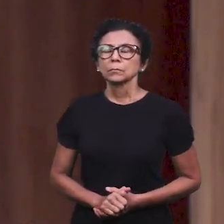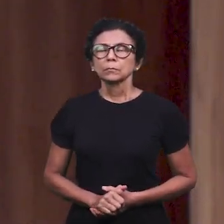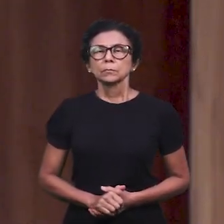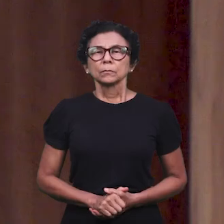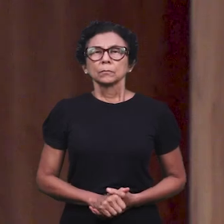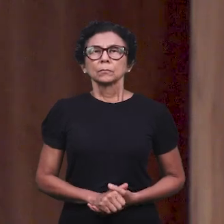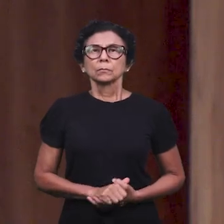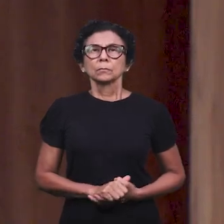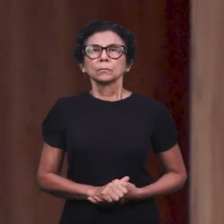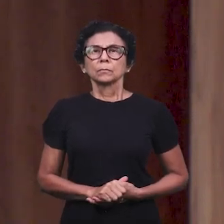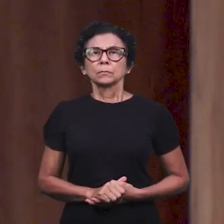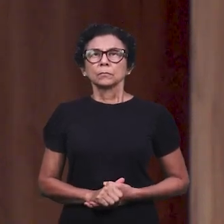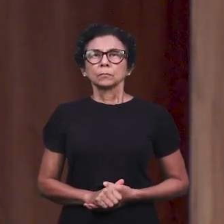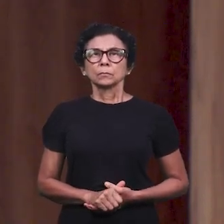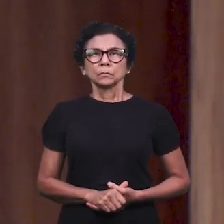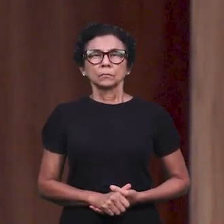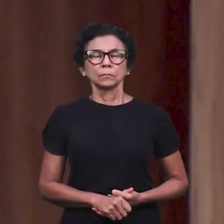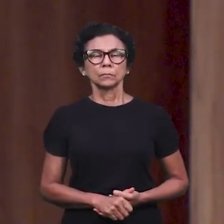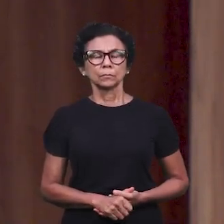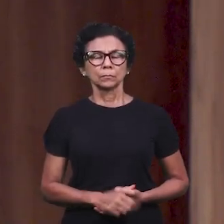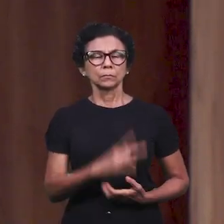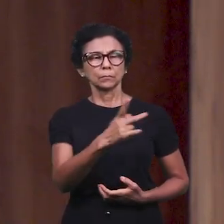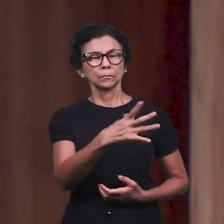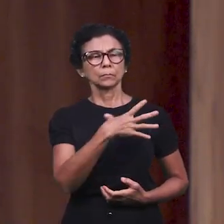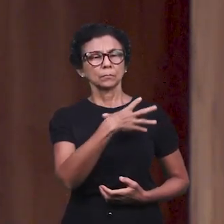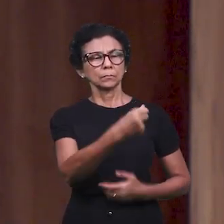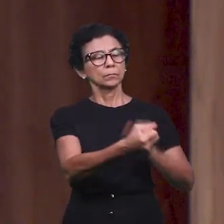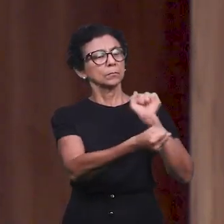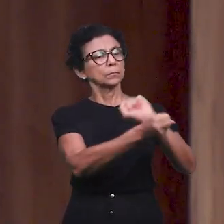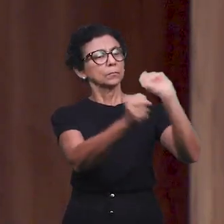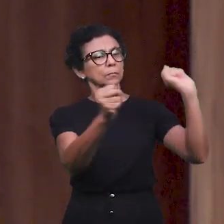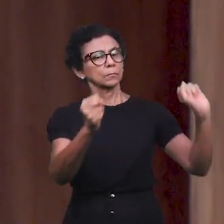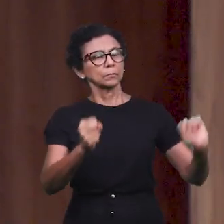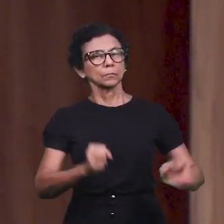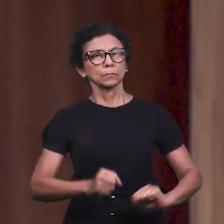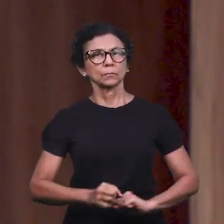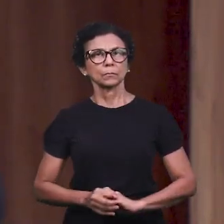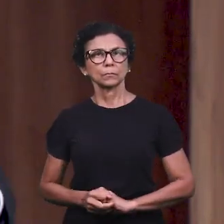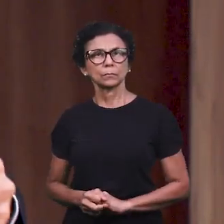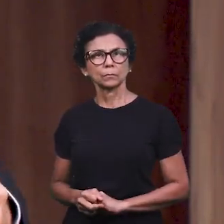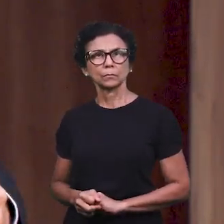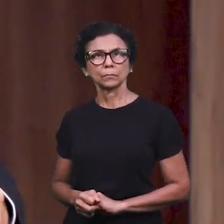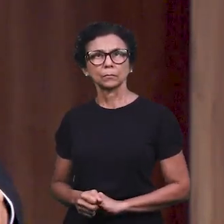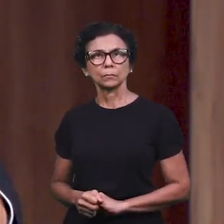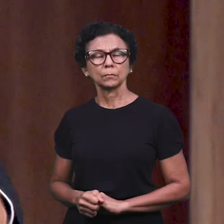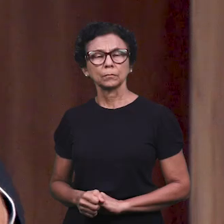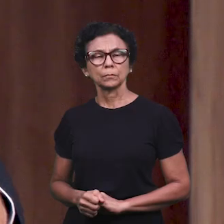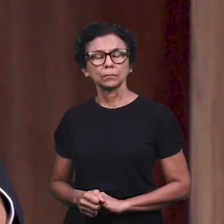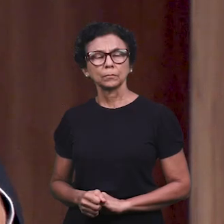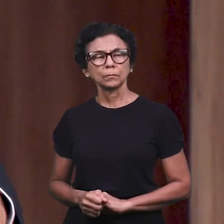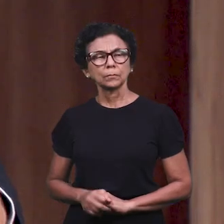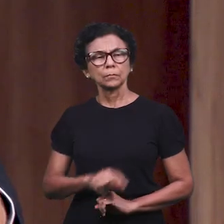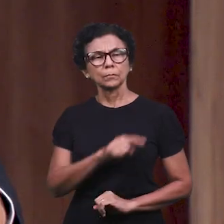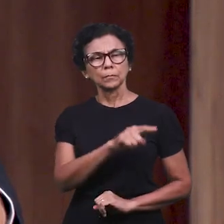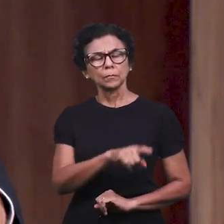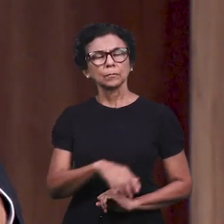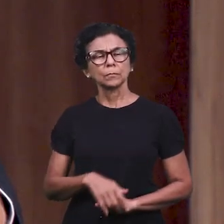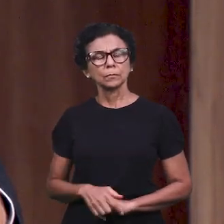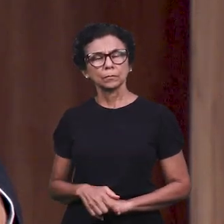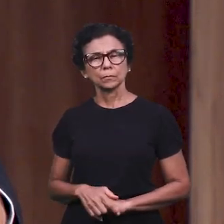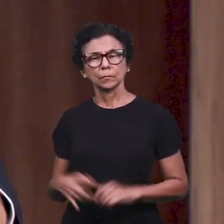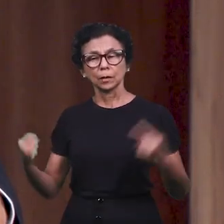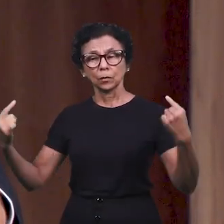antes, isso liberta os vossos filhos. Os vossos filhos vão saber que vocês fez oposição a esse ministério